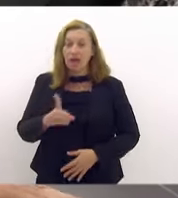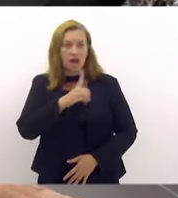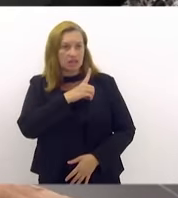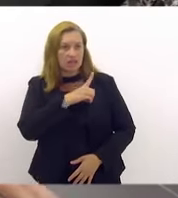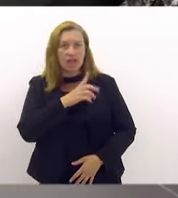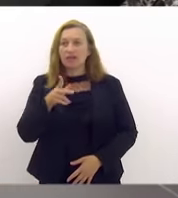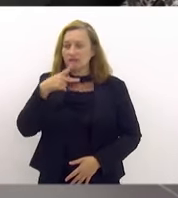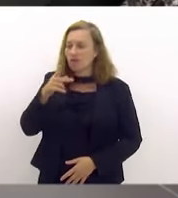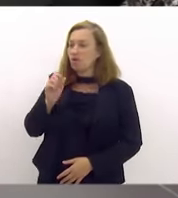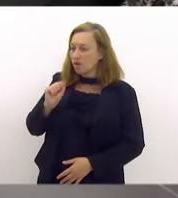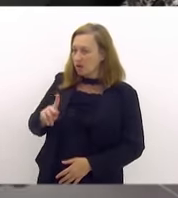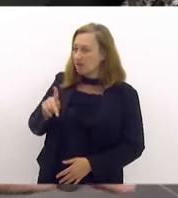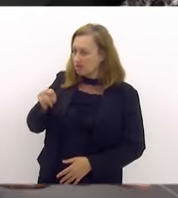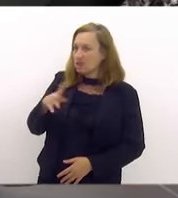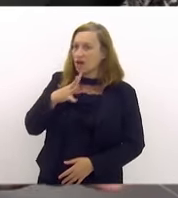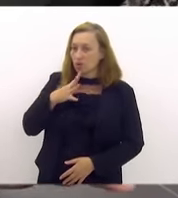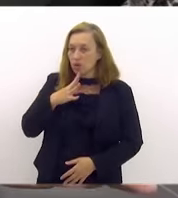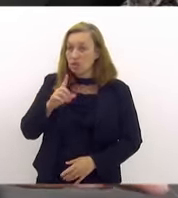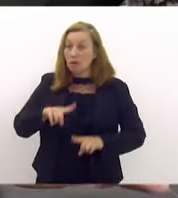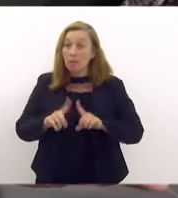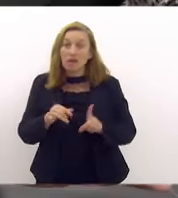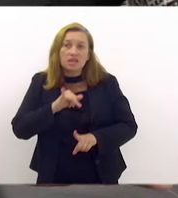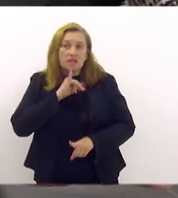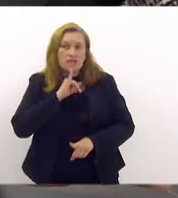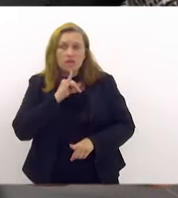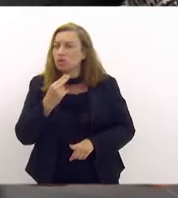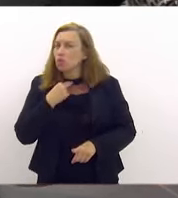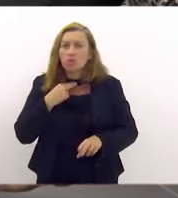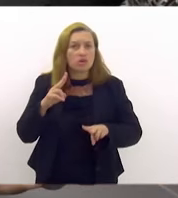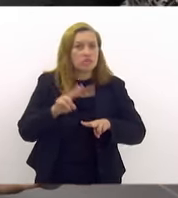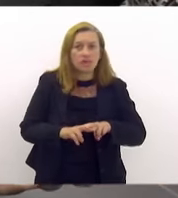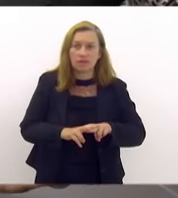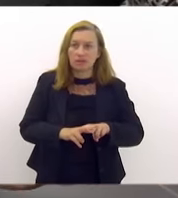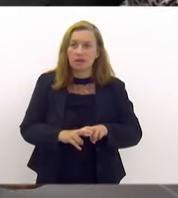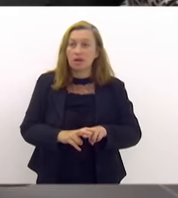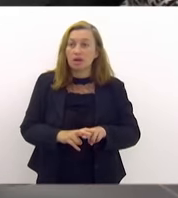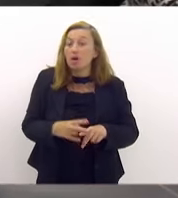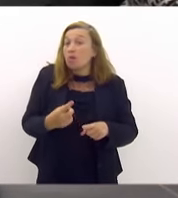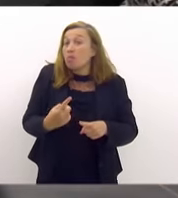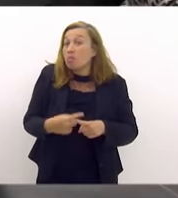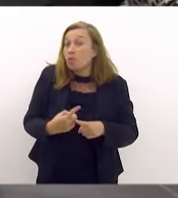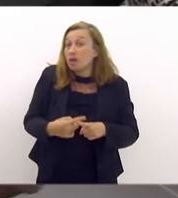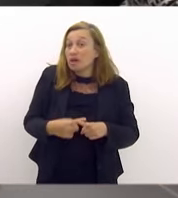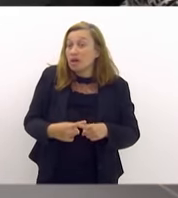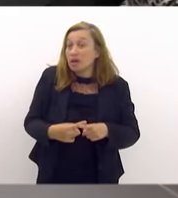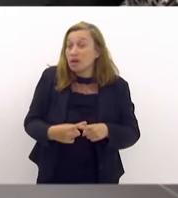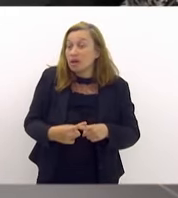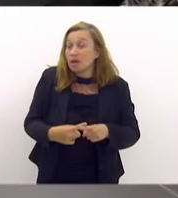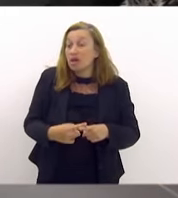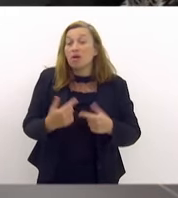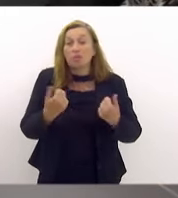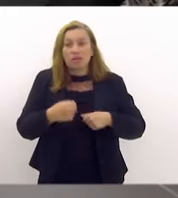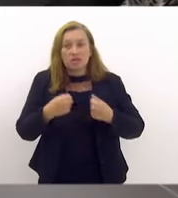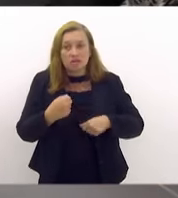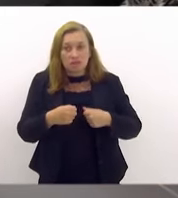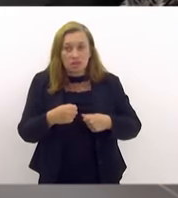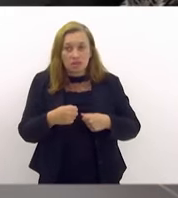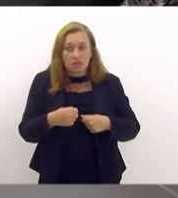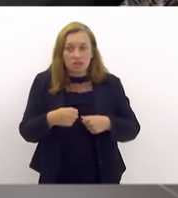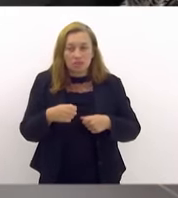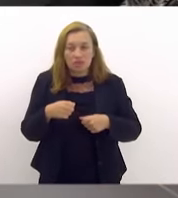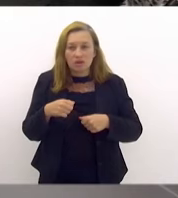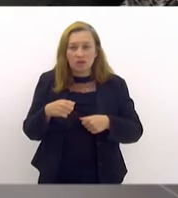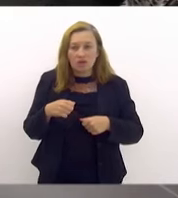reconhe esses três aqui mas infelizmente eu não posso pedir a prisão deles porque eh eh eu vou ter que fazer uma perícia na sua